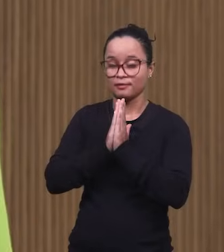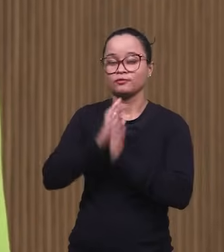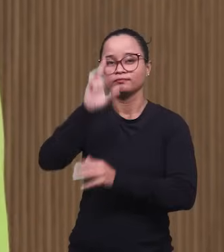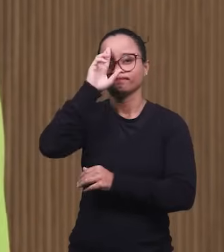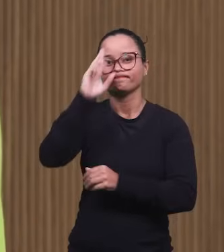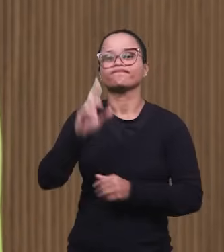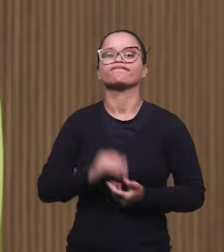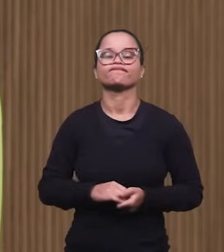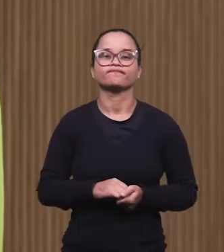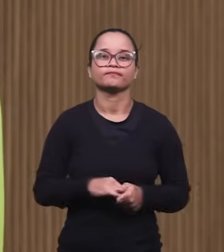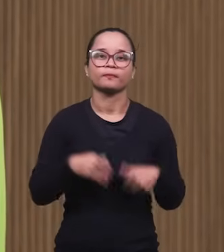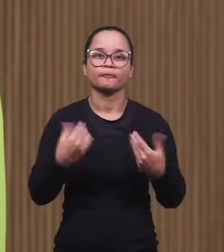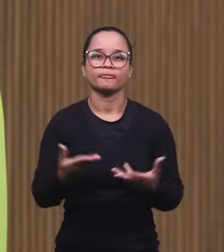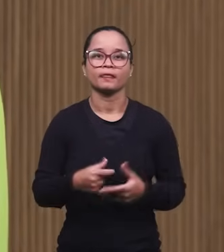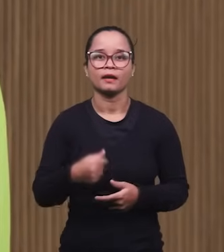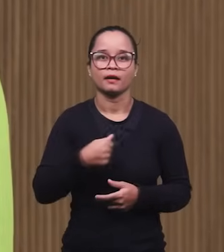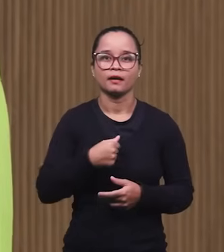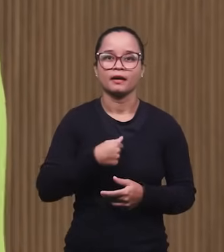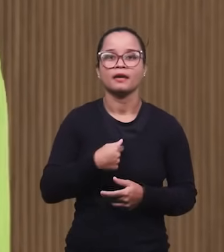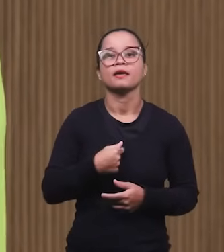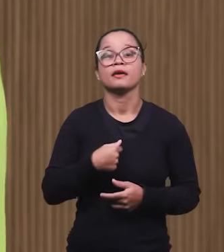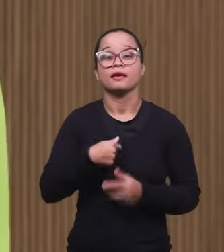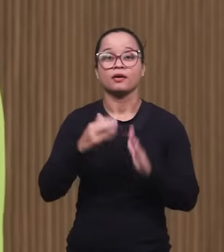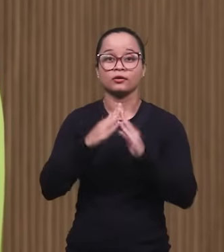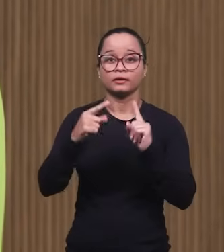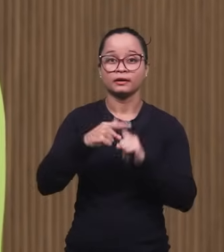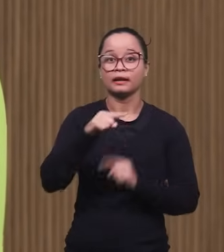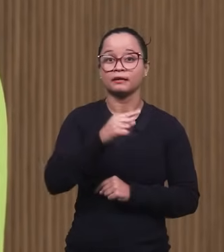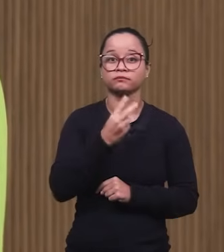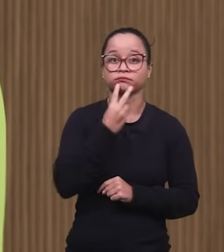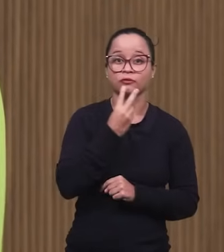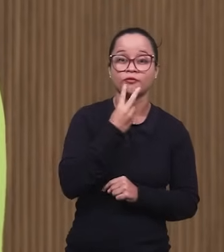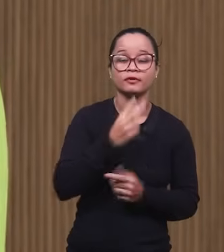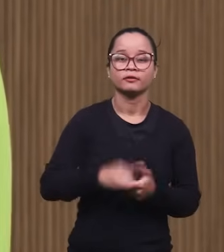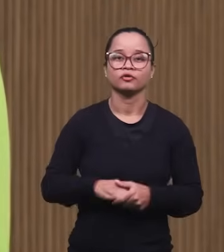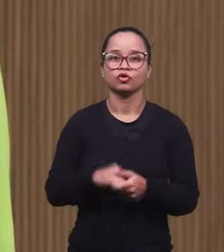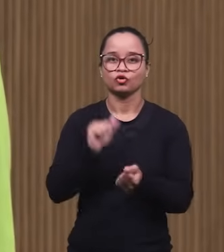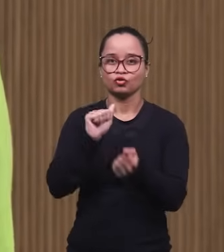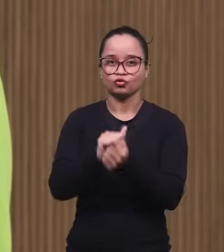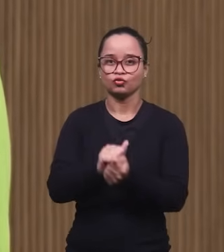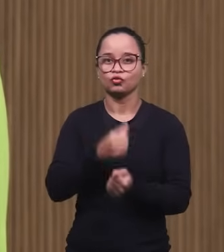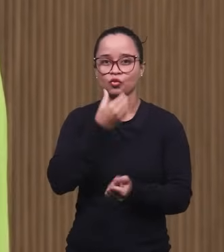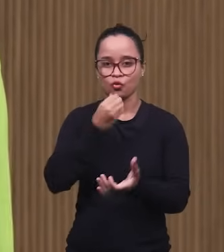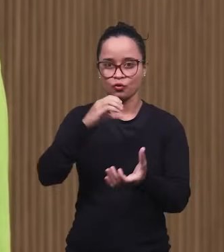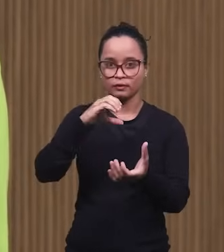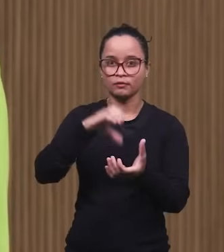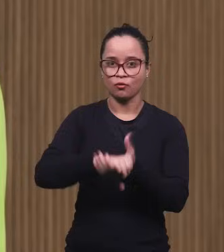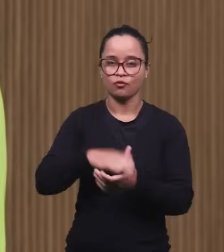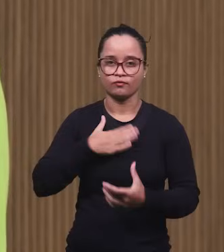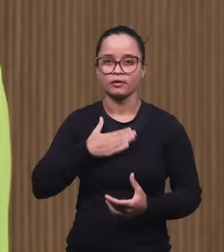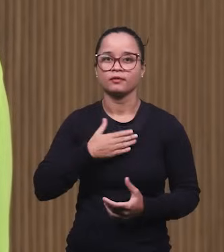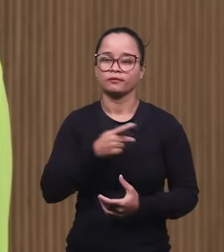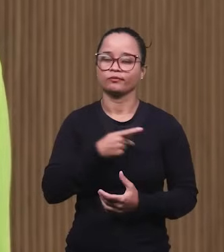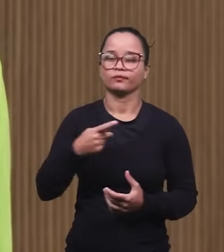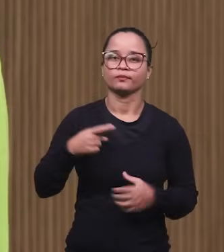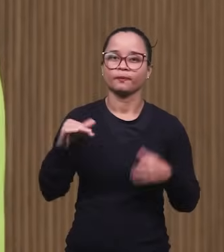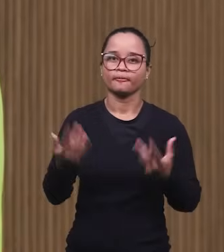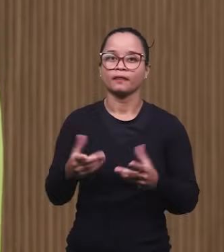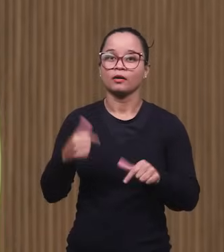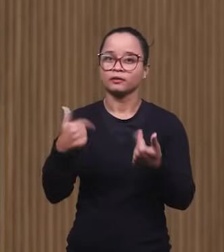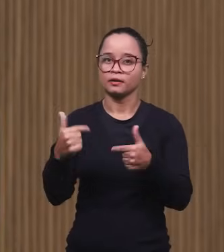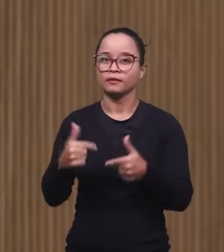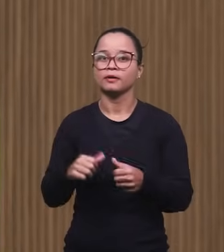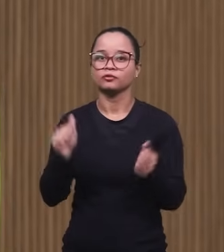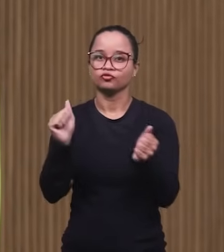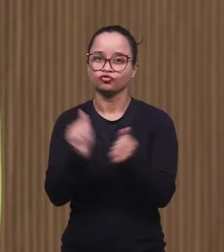E estou reunindo na igreja da Praia do Cantos, junto com o ministério do meu esposo. E ali eu trabalho junto com as classes de 0 a 3 anos, a classe